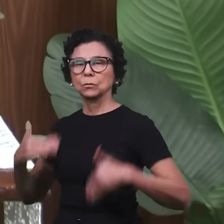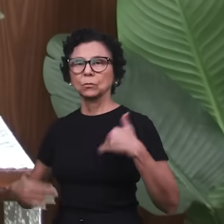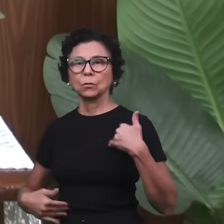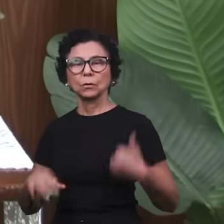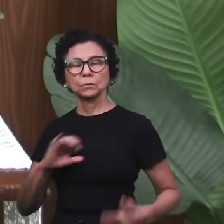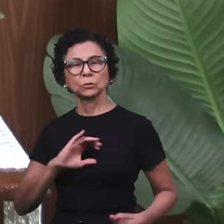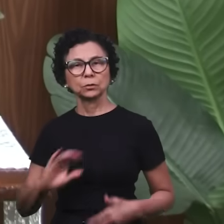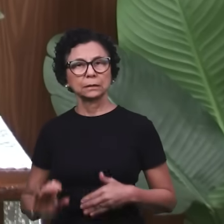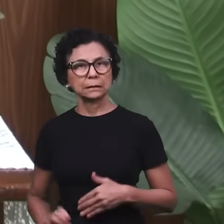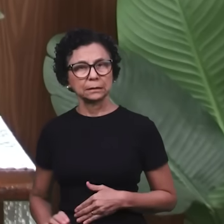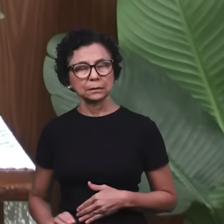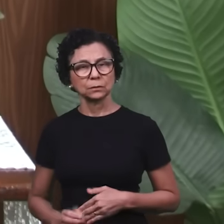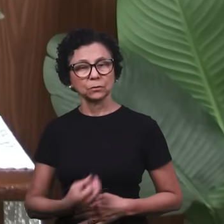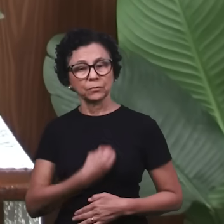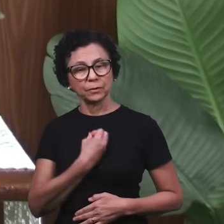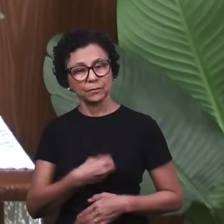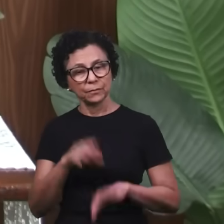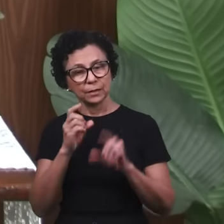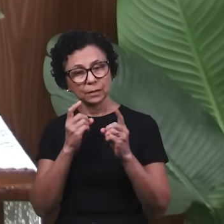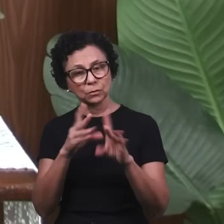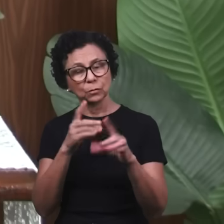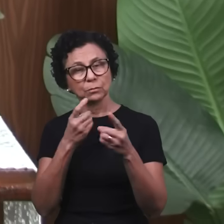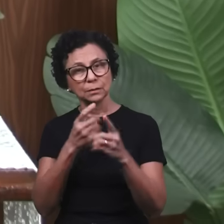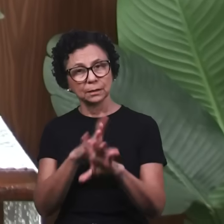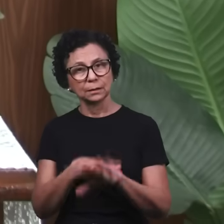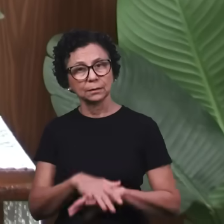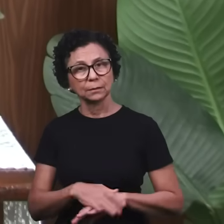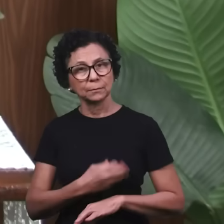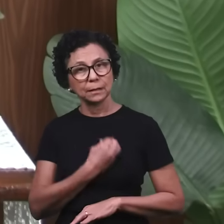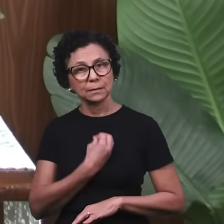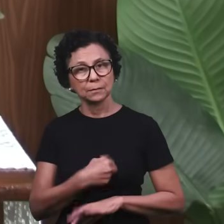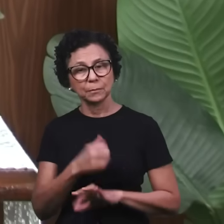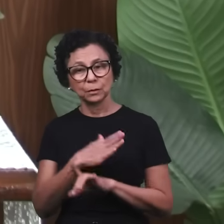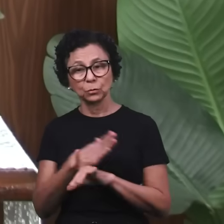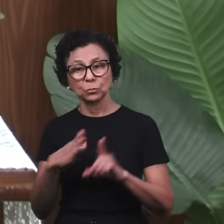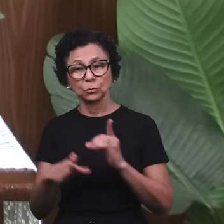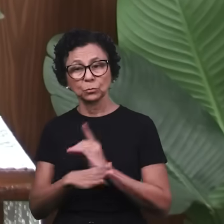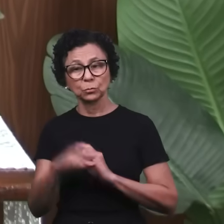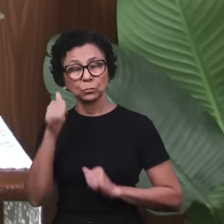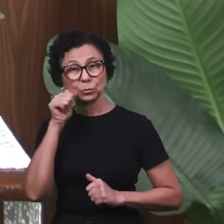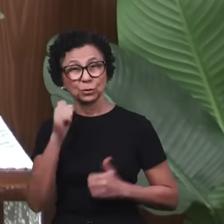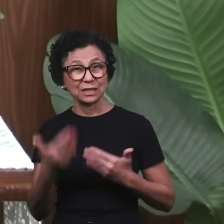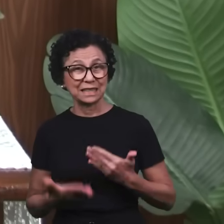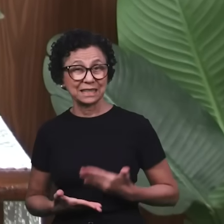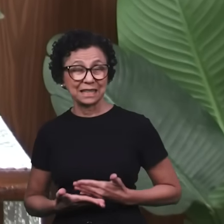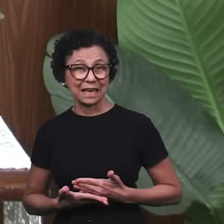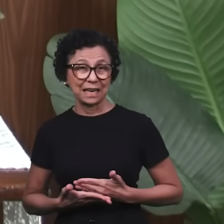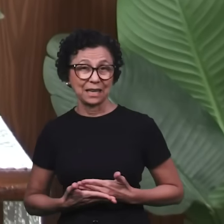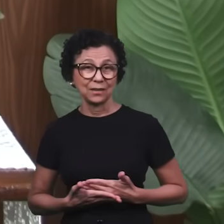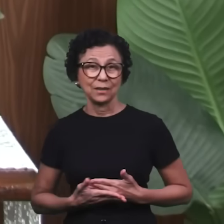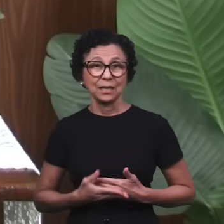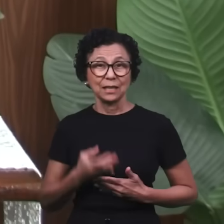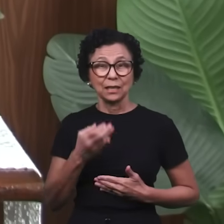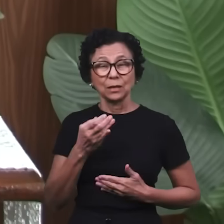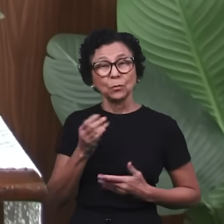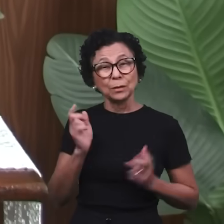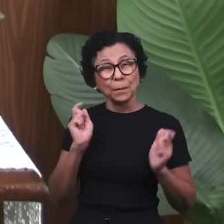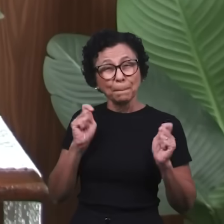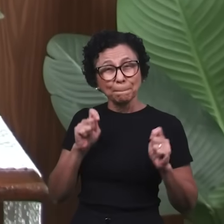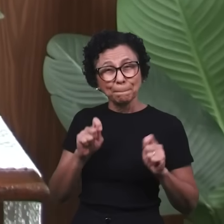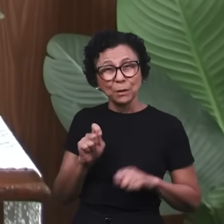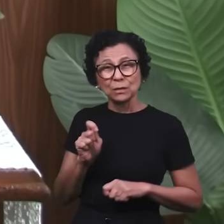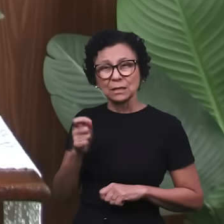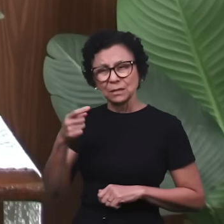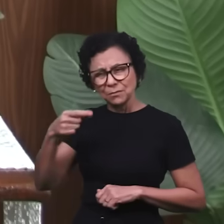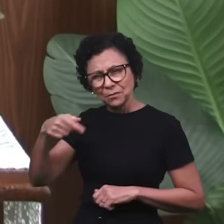estar participando, né, do culto de senhoras, e nos dias que for possível, esteja no culto. Nós sabemos que